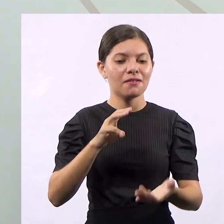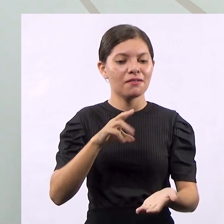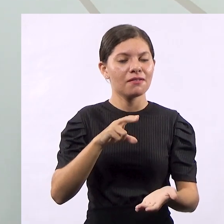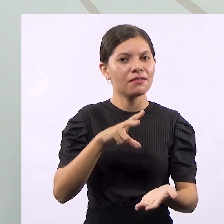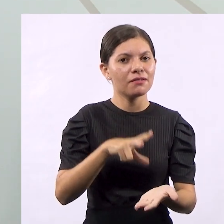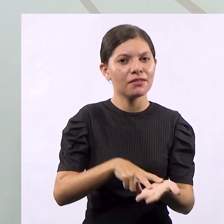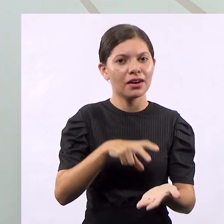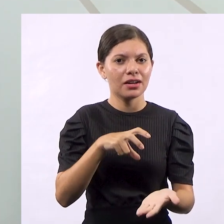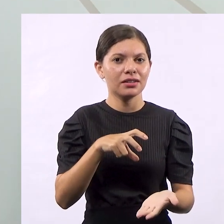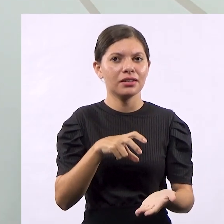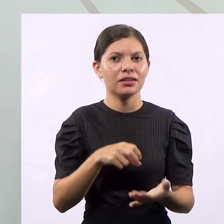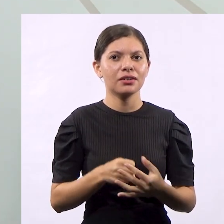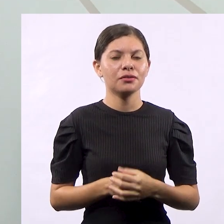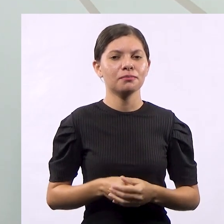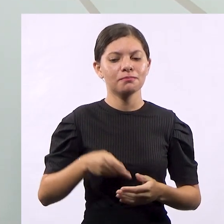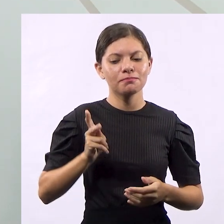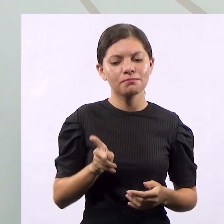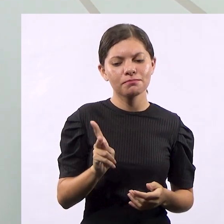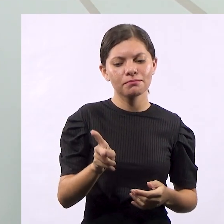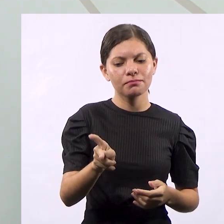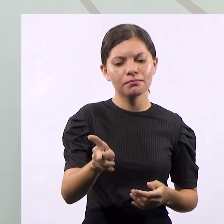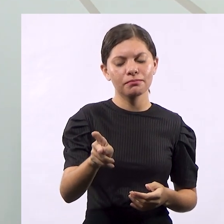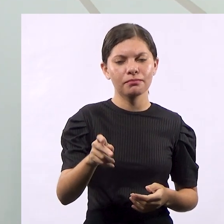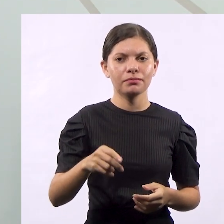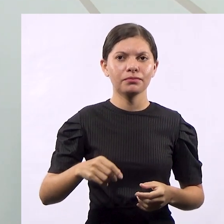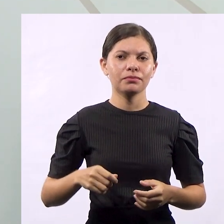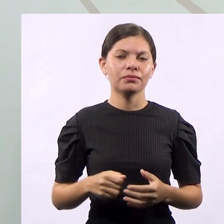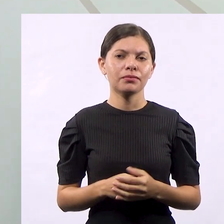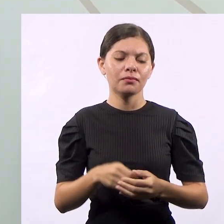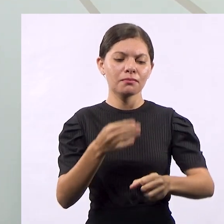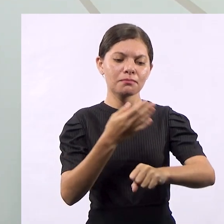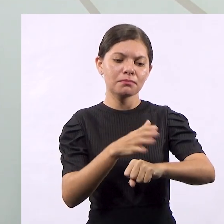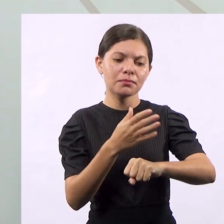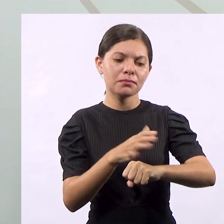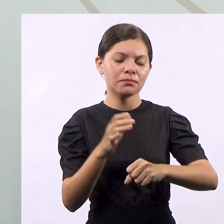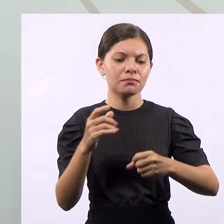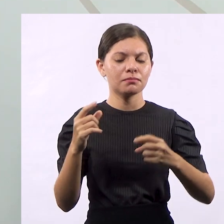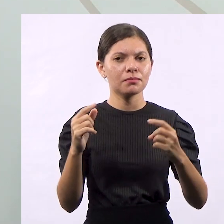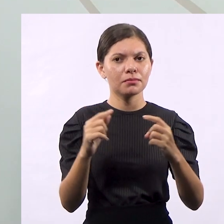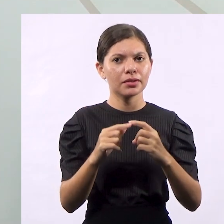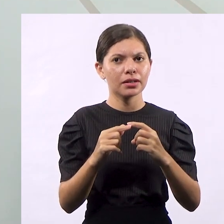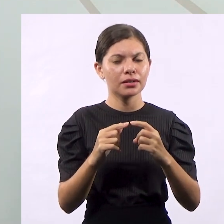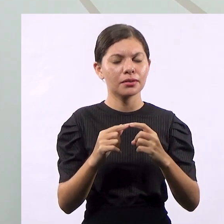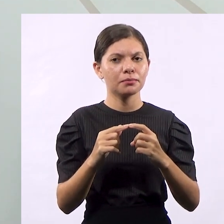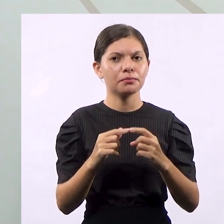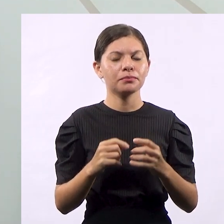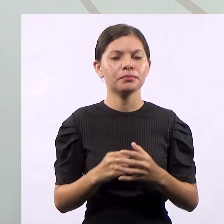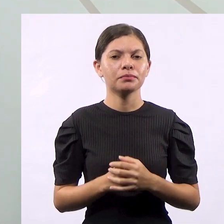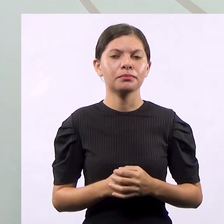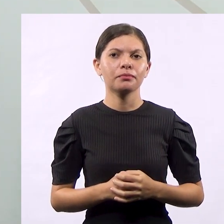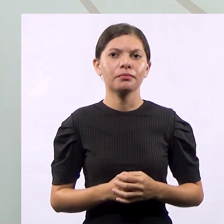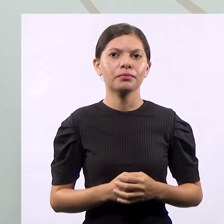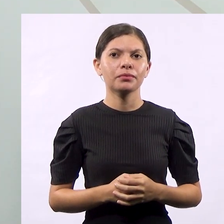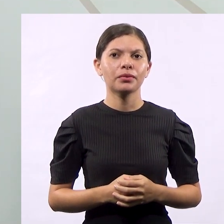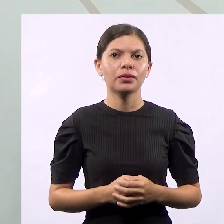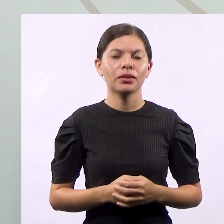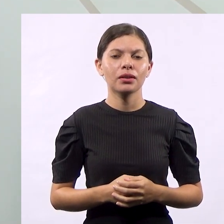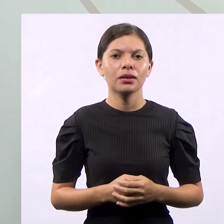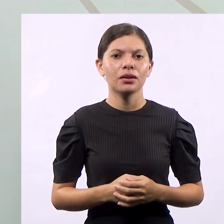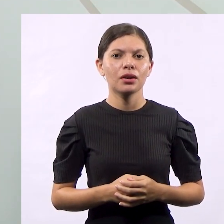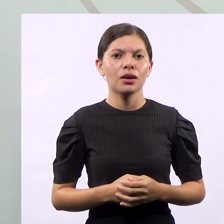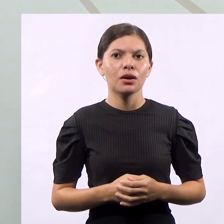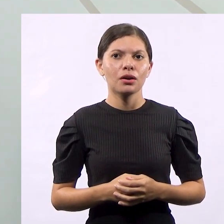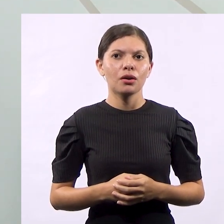válida, ela tem que estar sendo constantemente sendo aplicada. Então, muitas vezes, os programas, né, que o Ministério